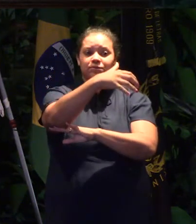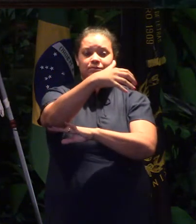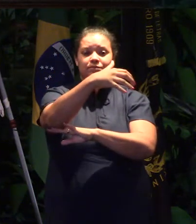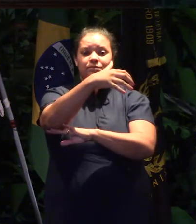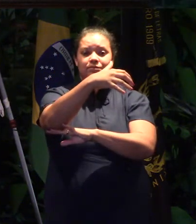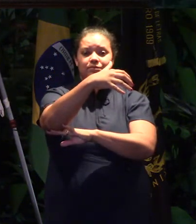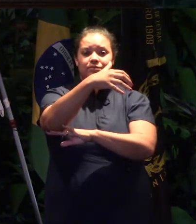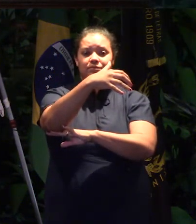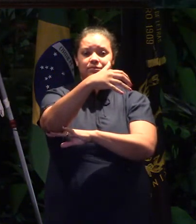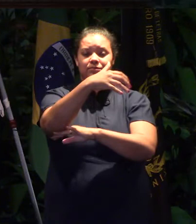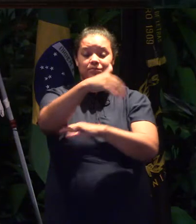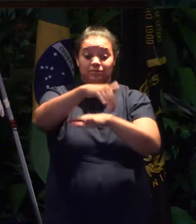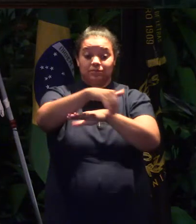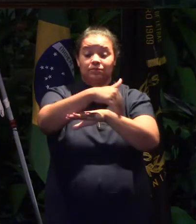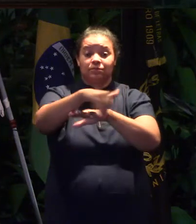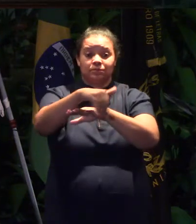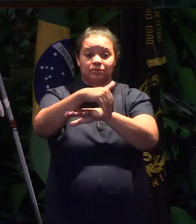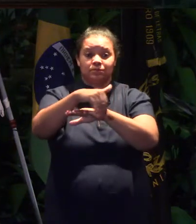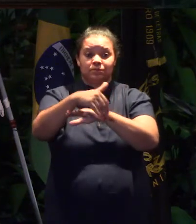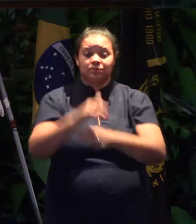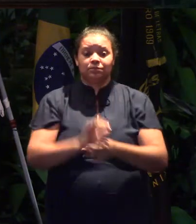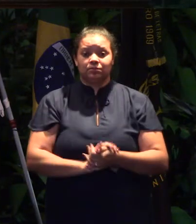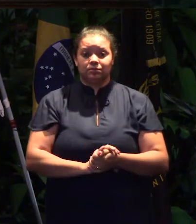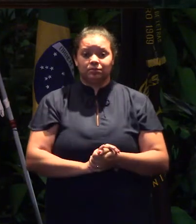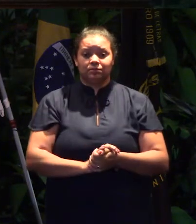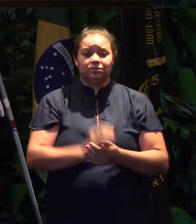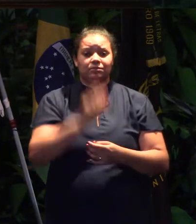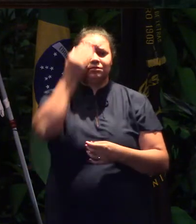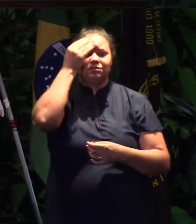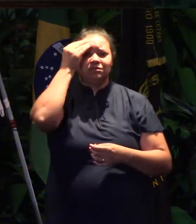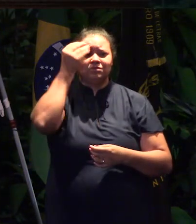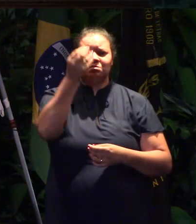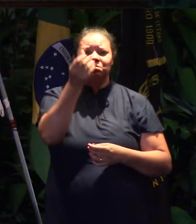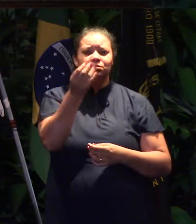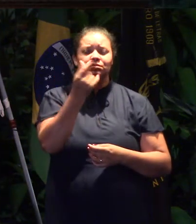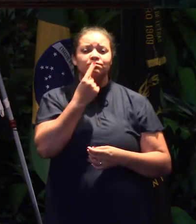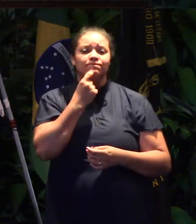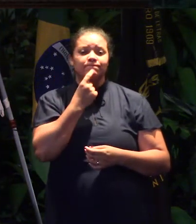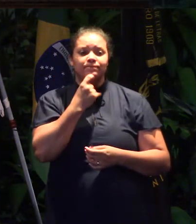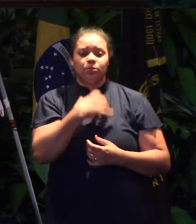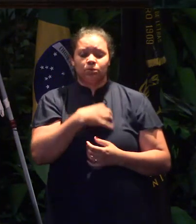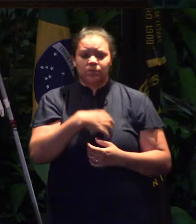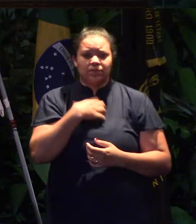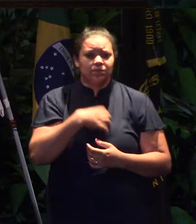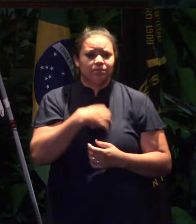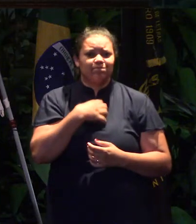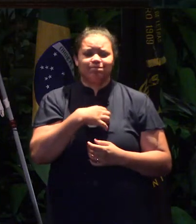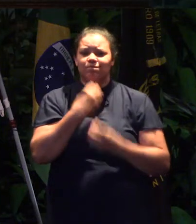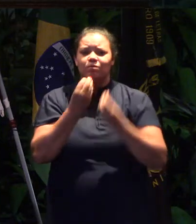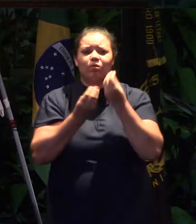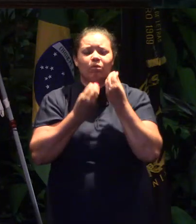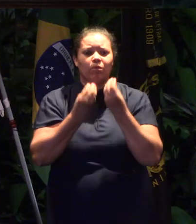dessas direto para o centro da calçada. Com sangue nos dedos e na testa, sentiu raiva por deixarem